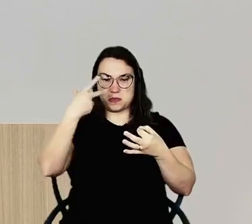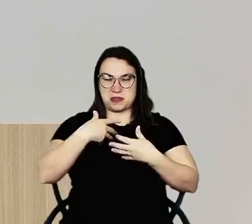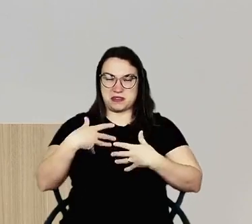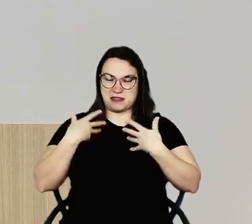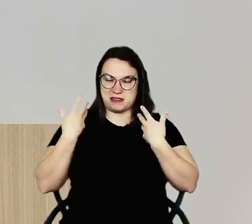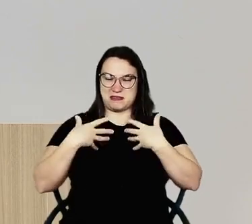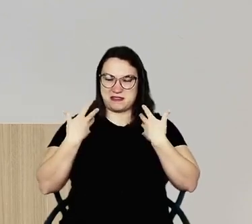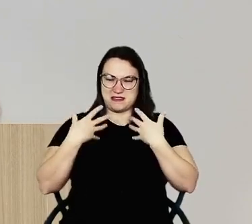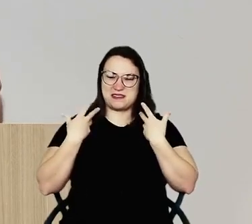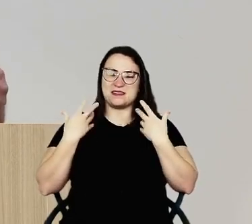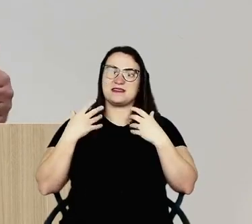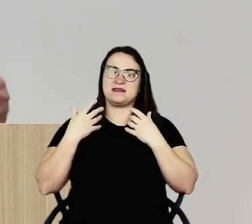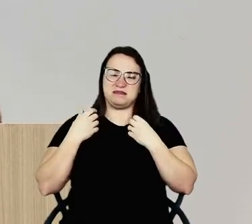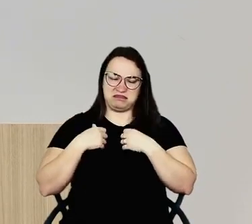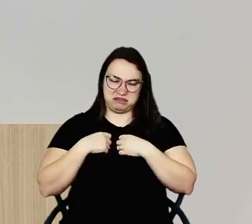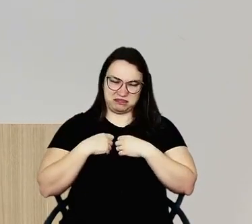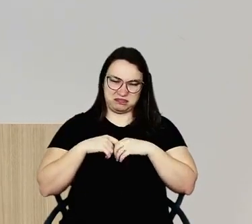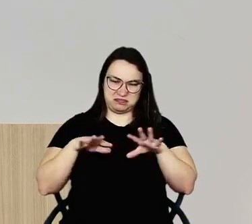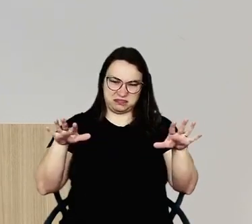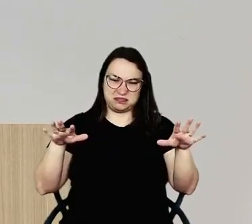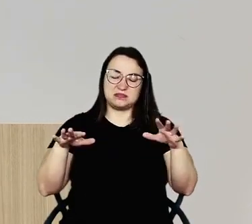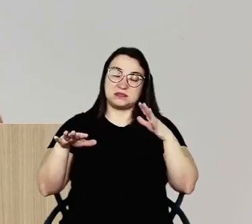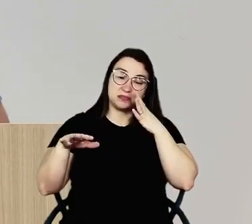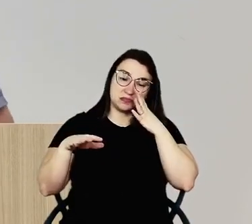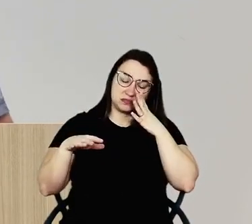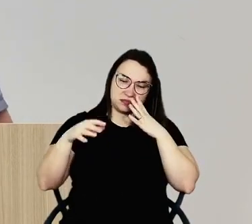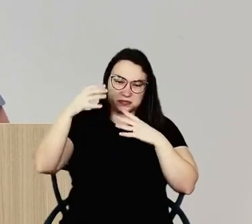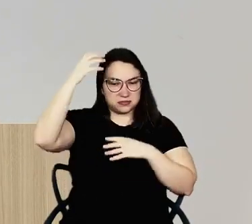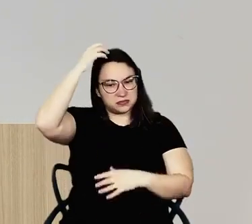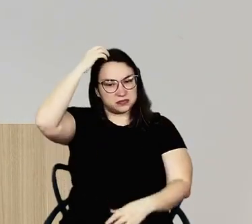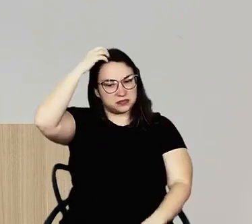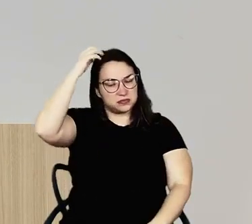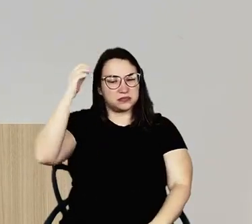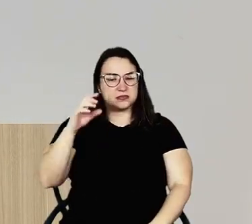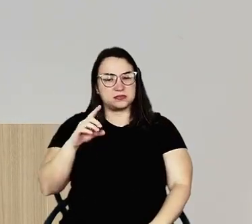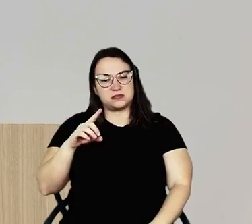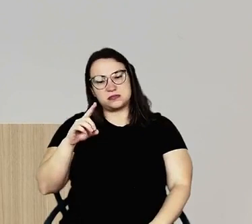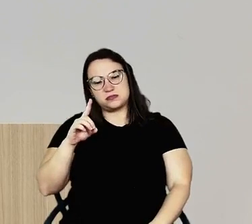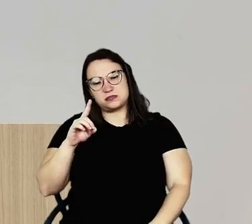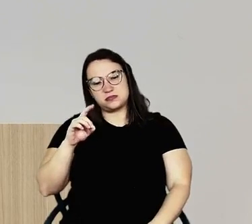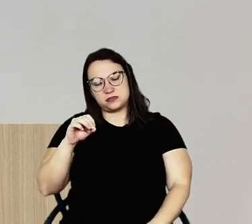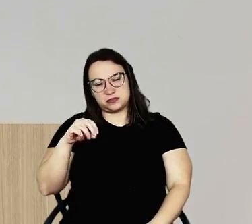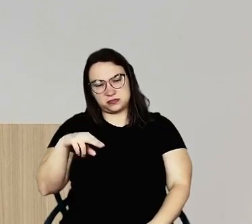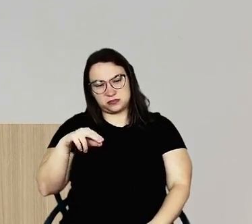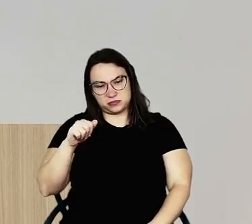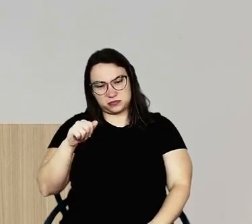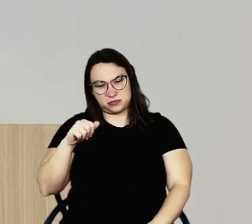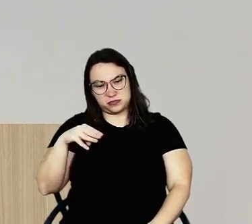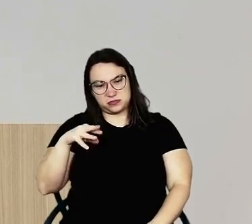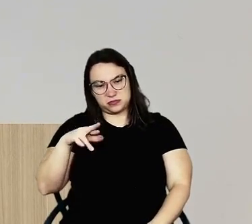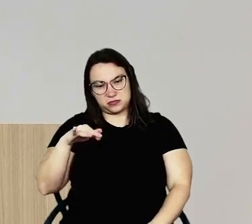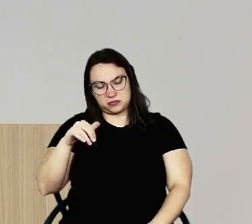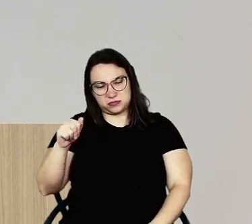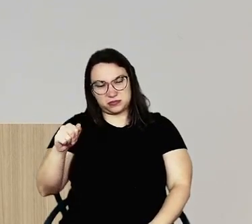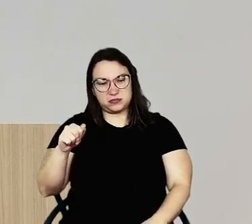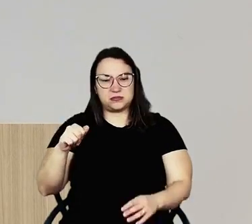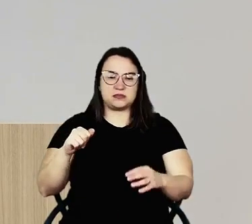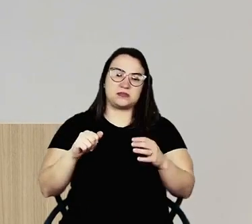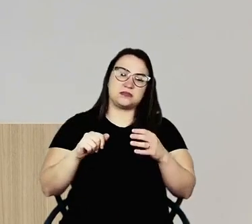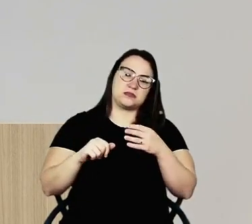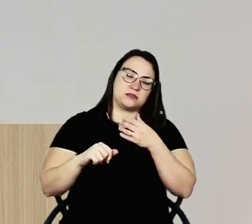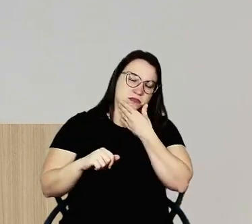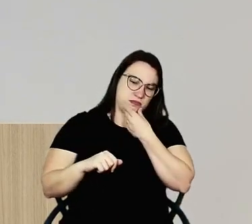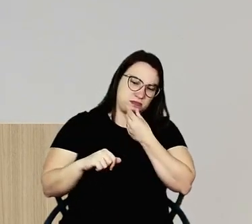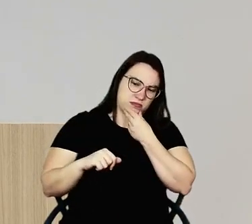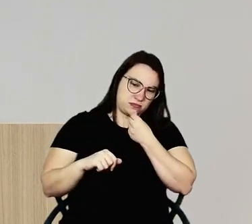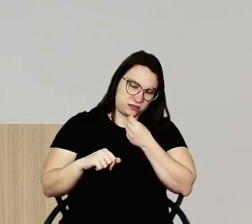contagia a gente aí teve a princesa que foi a dona Marina Monteiro O Príncipe foi o seu Celso Guilherme né